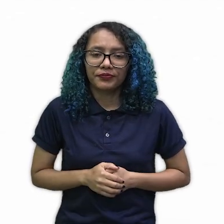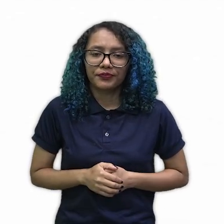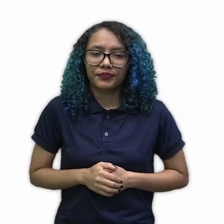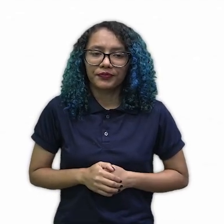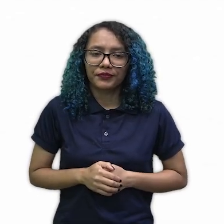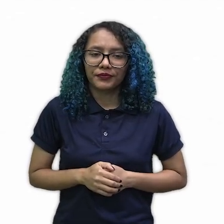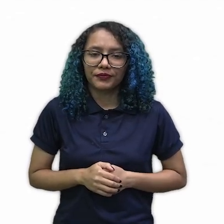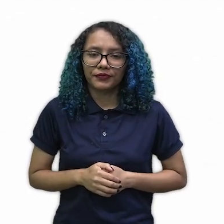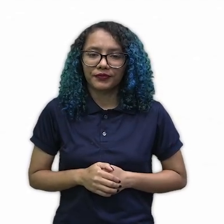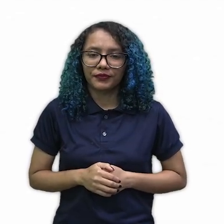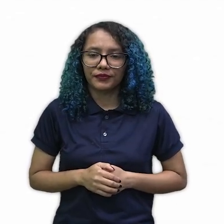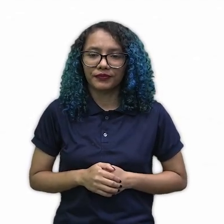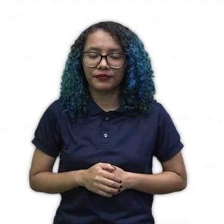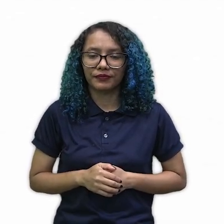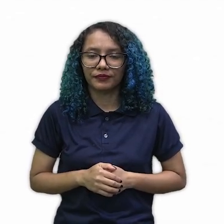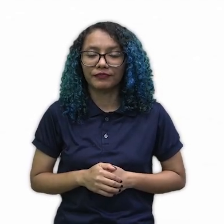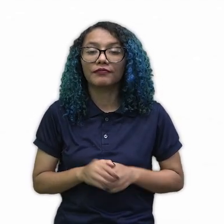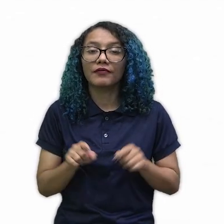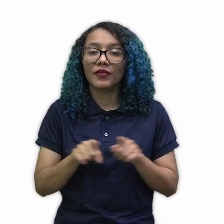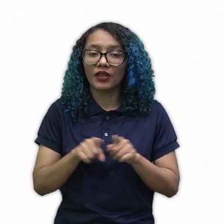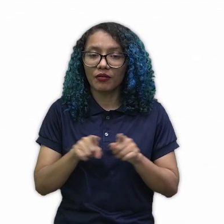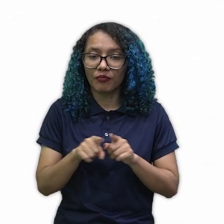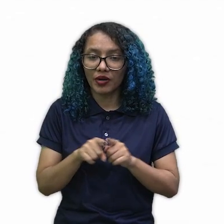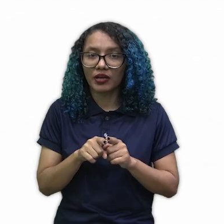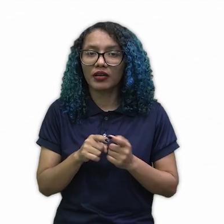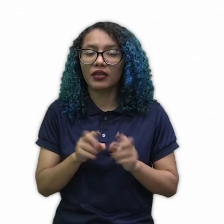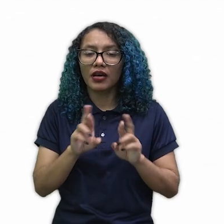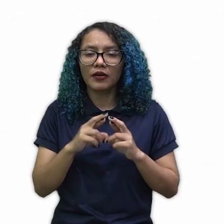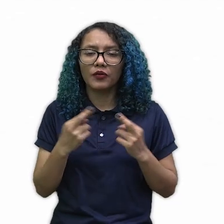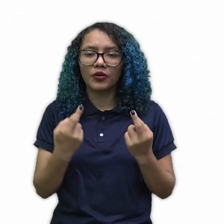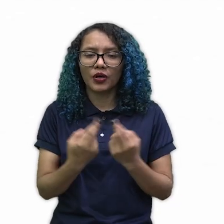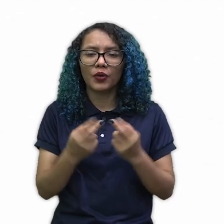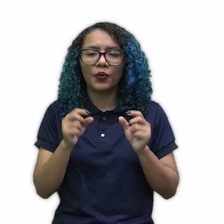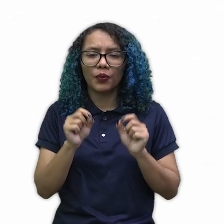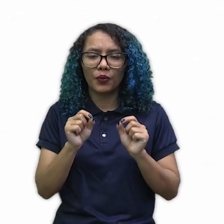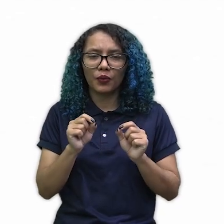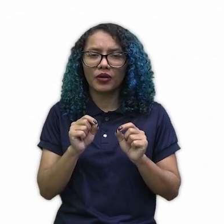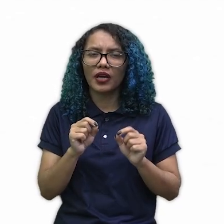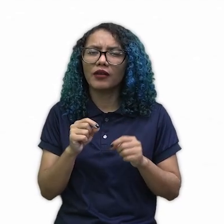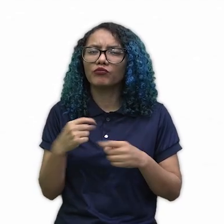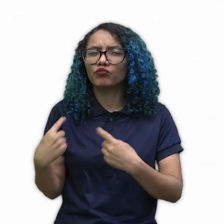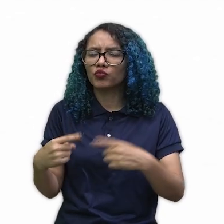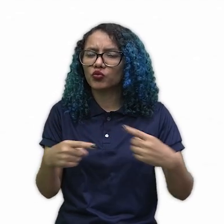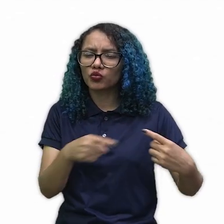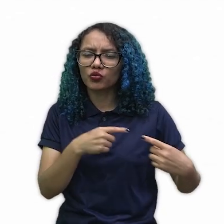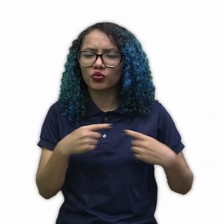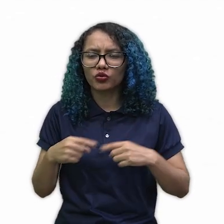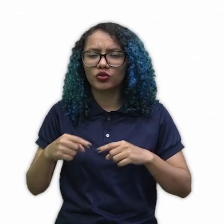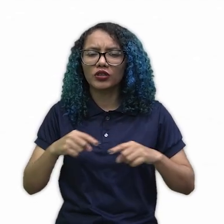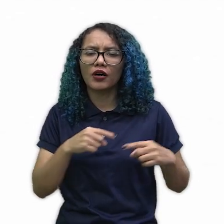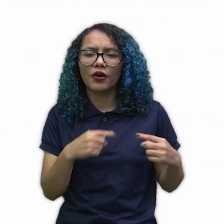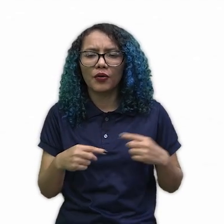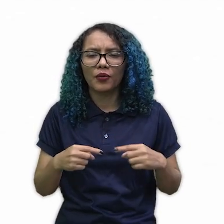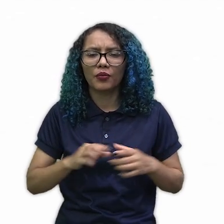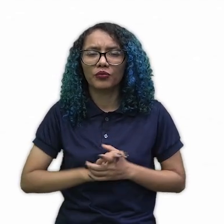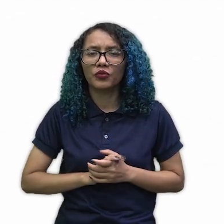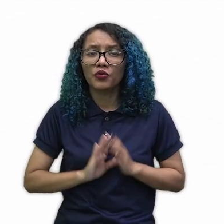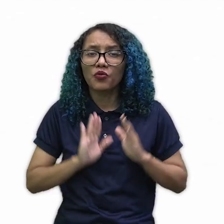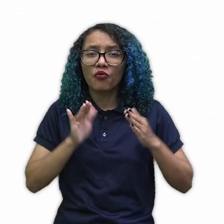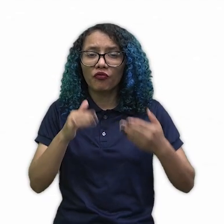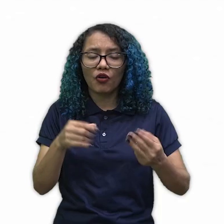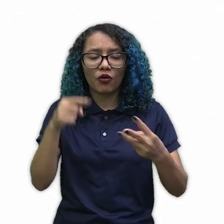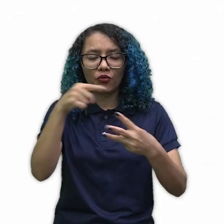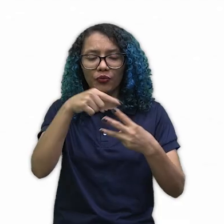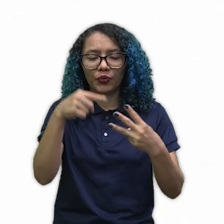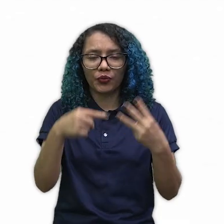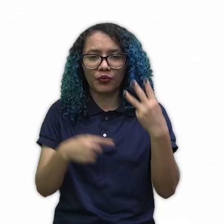nessa reunião, gente, vai ocorrer o quê? O diálogo entre os países, né, que vai se dar em 3